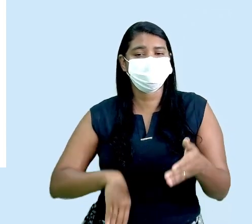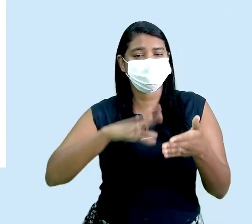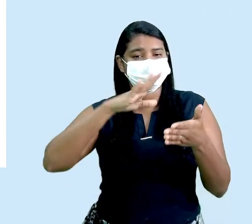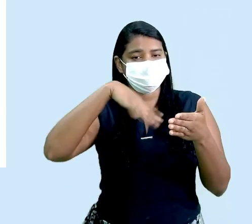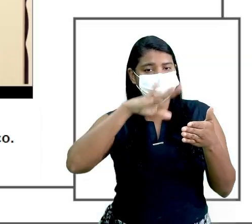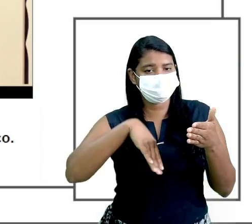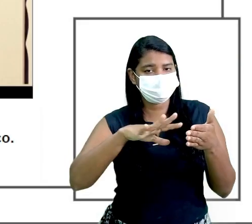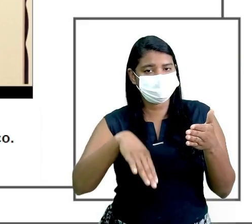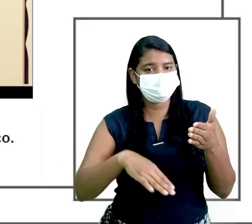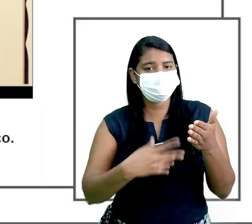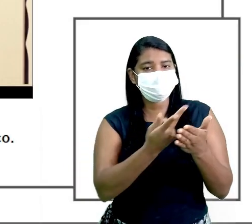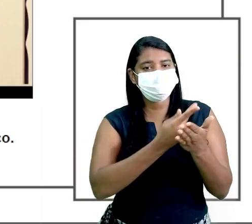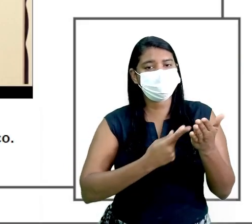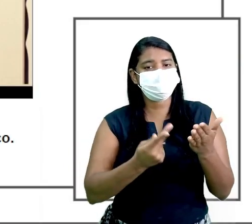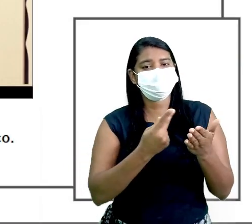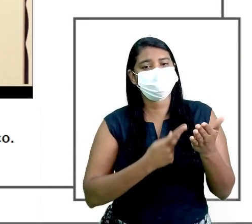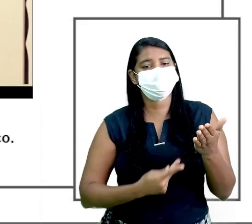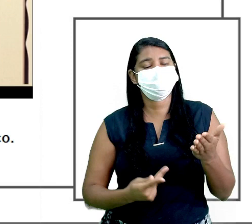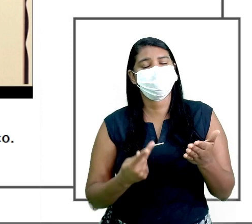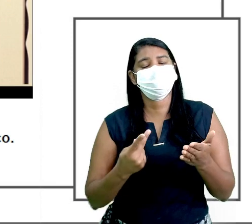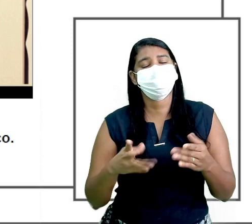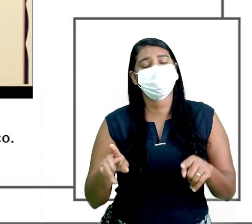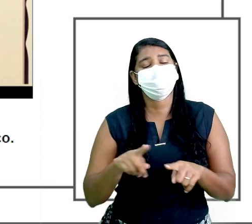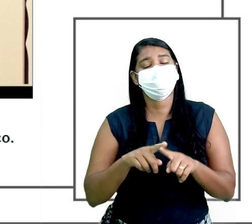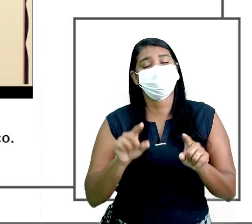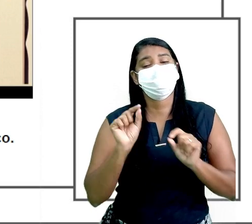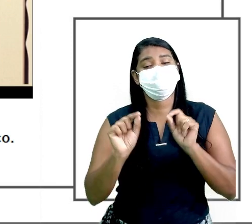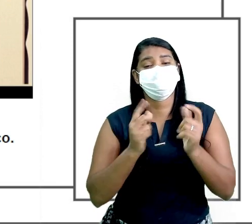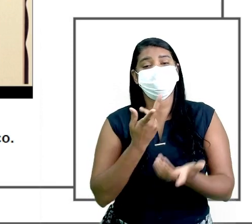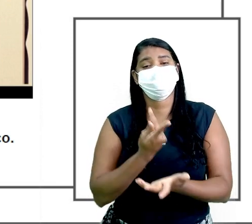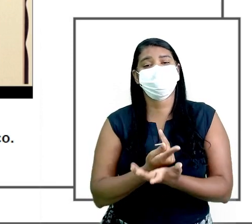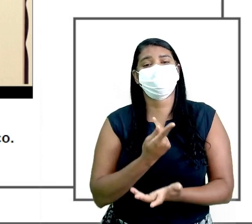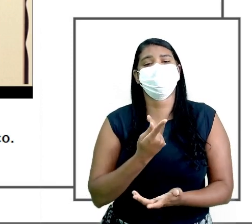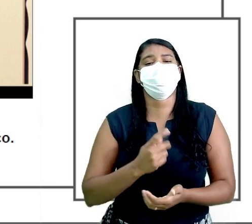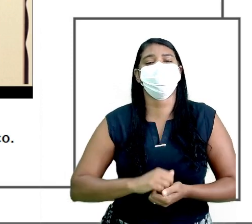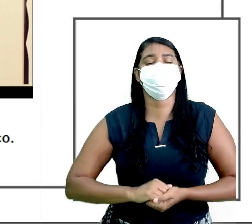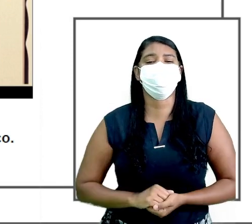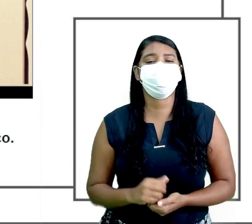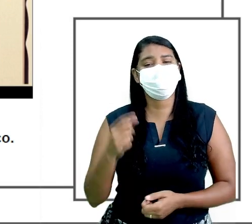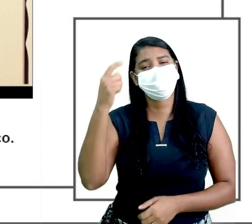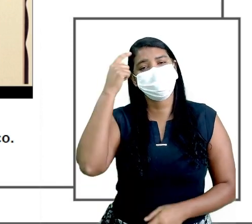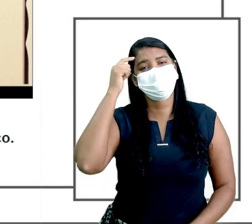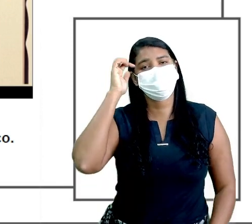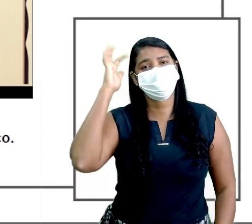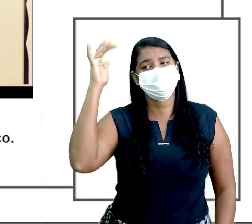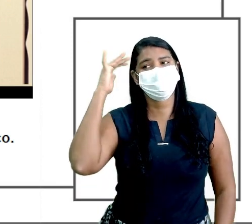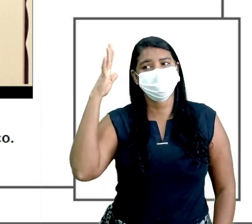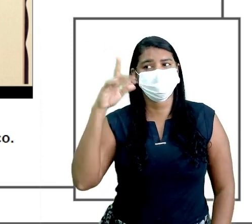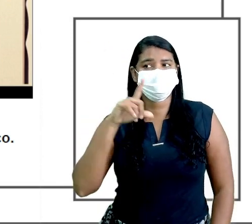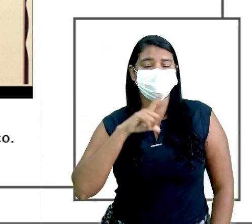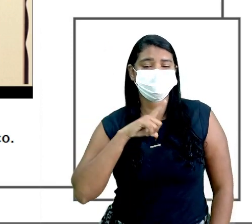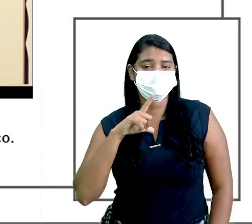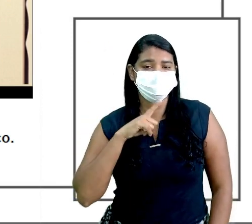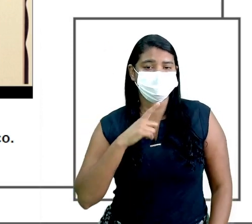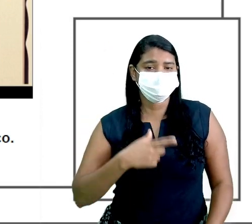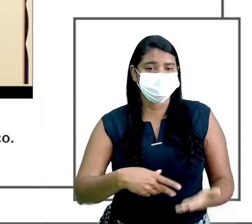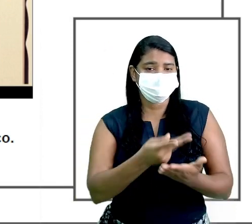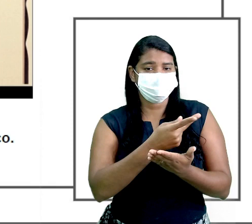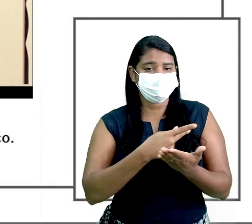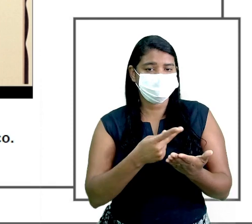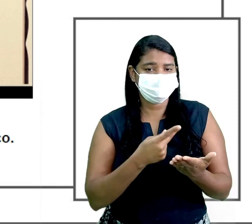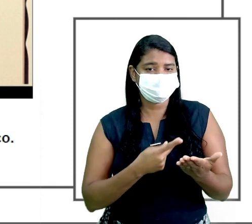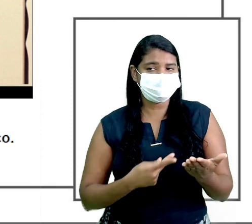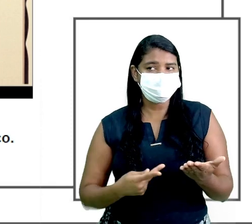né? Entre outros, né? Mas o que é que acontece? As pessoas deveriam pensar que existia a arte e